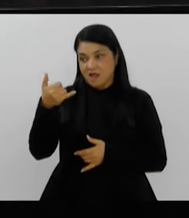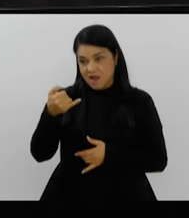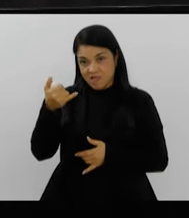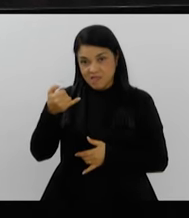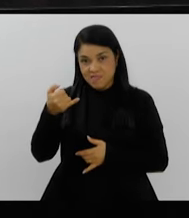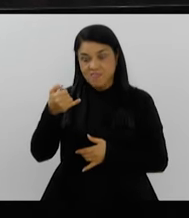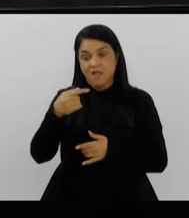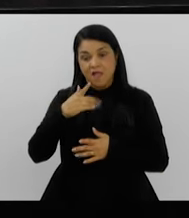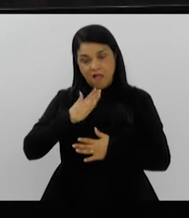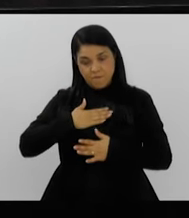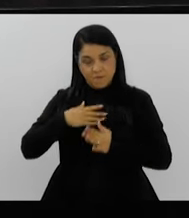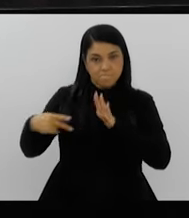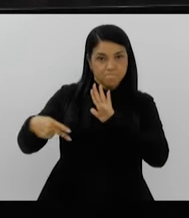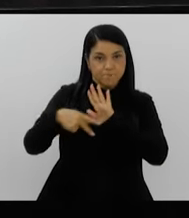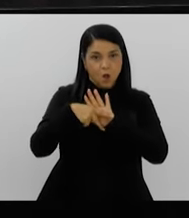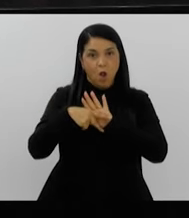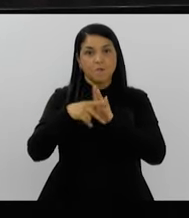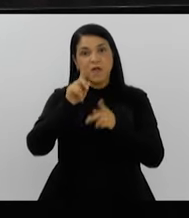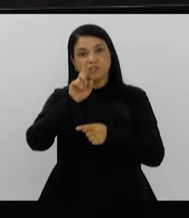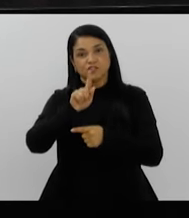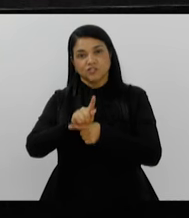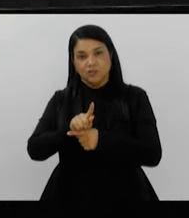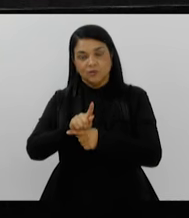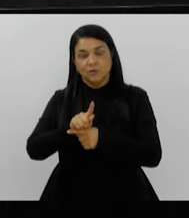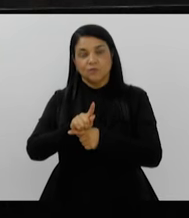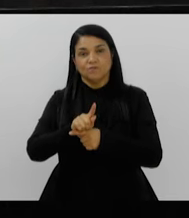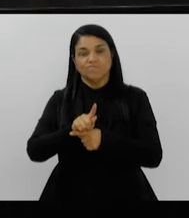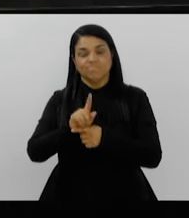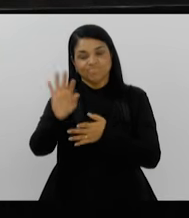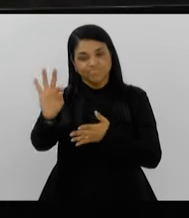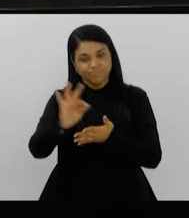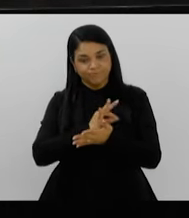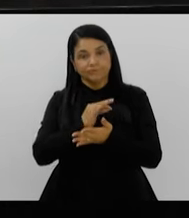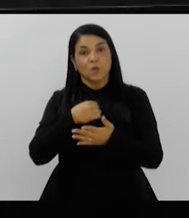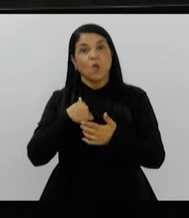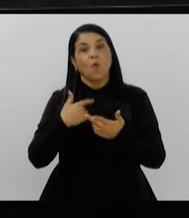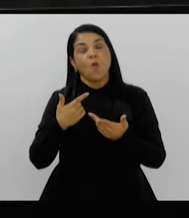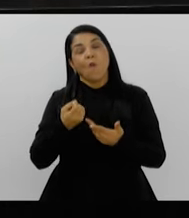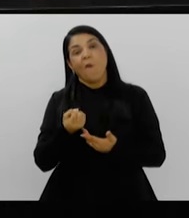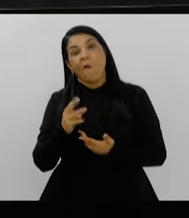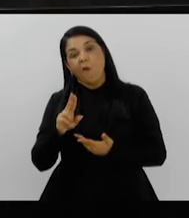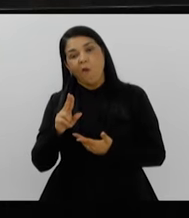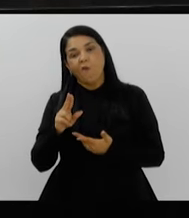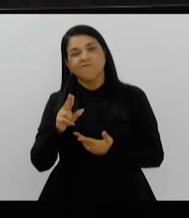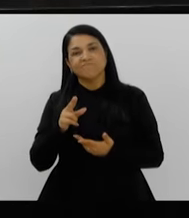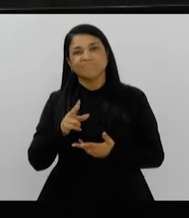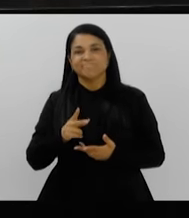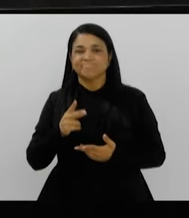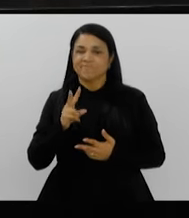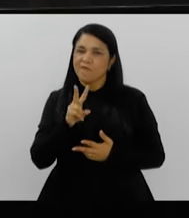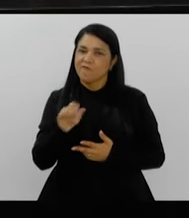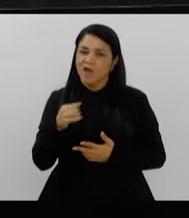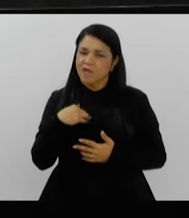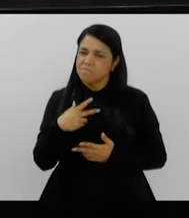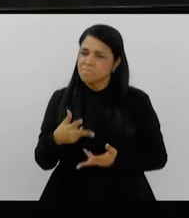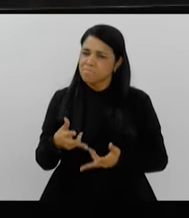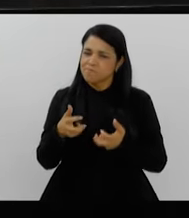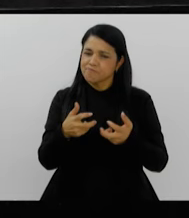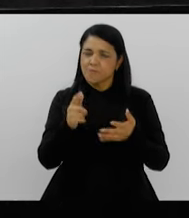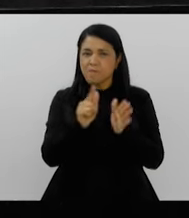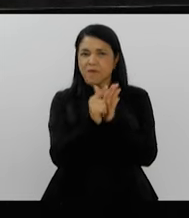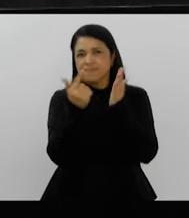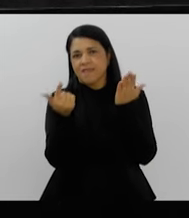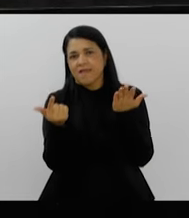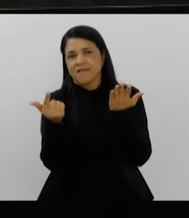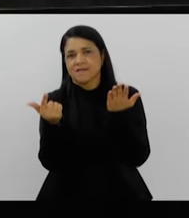essa gestão. Ou cada vez mais nós vamos ver matérias jornalísticas que cada vez